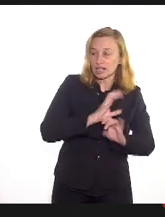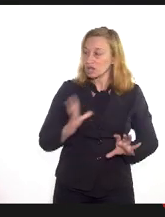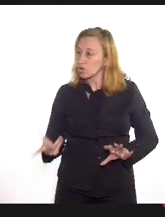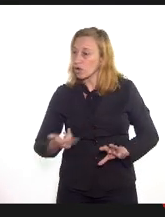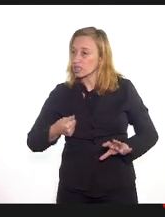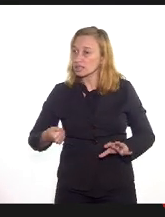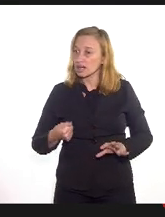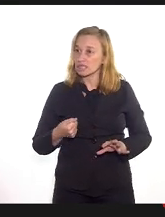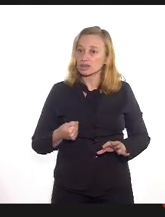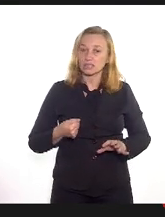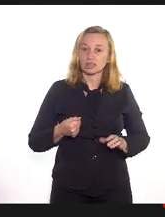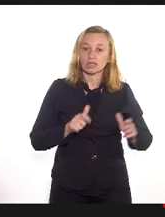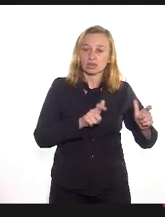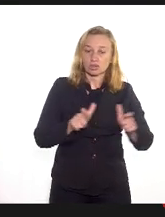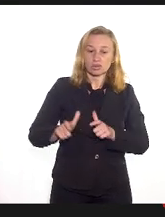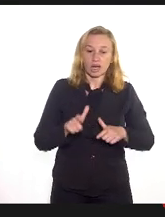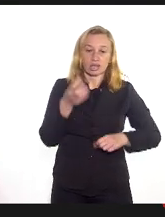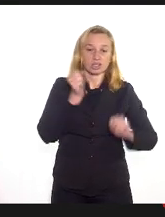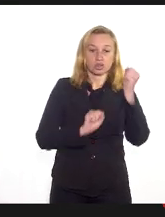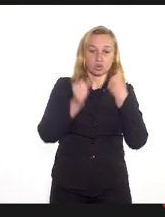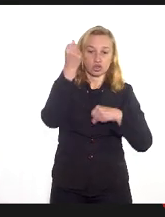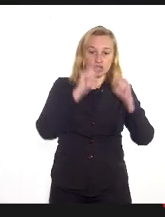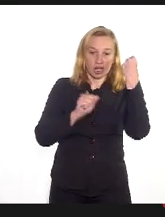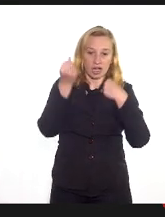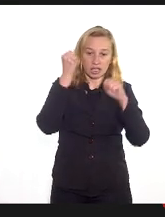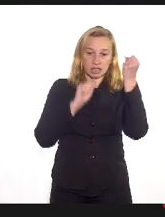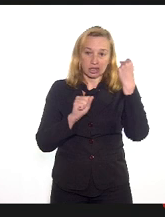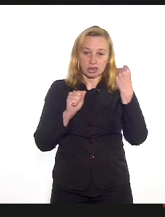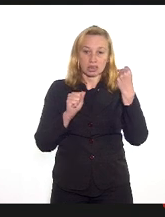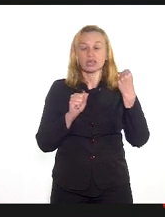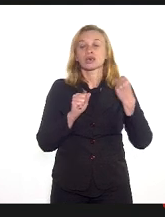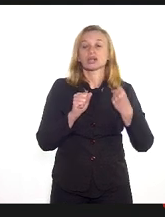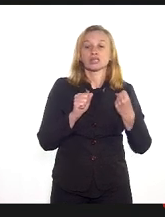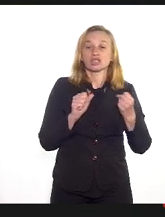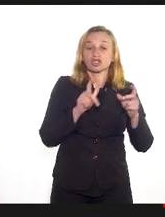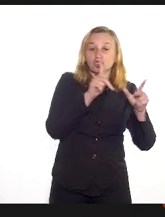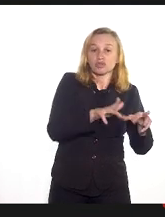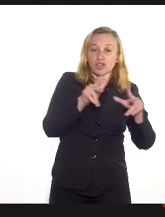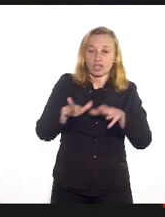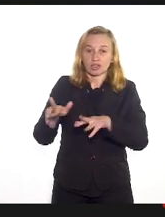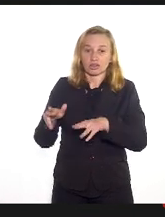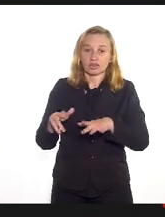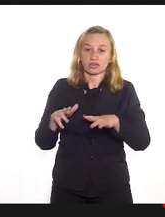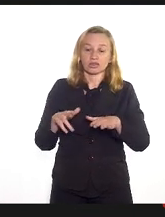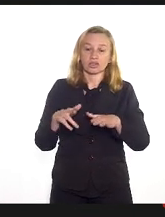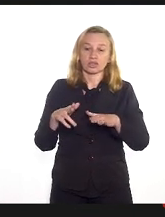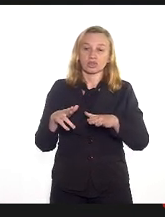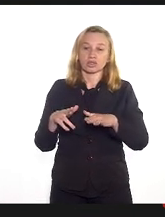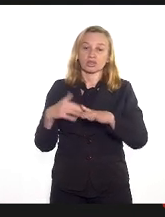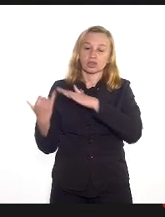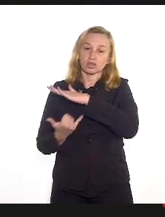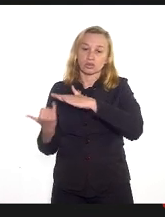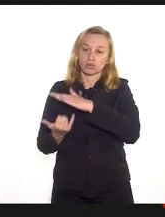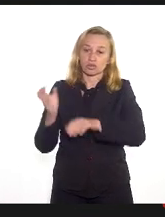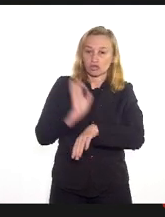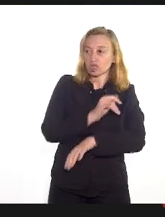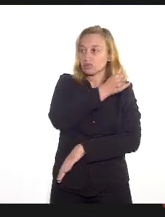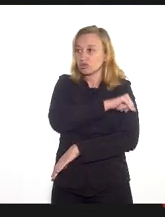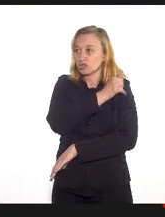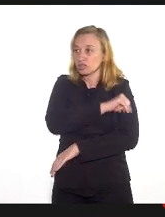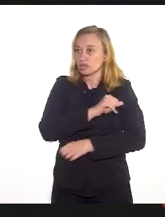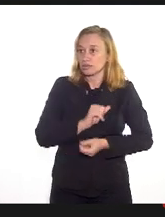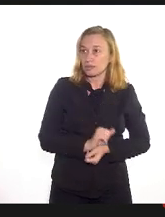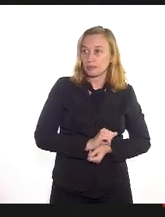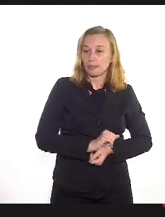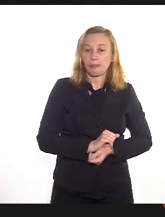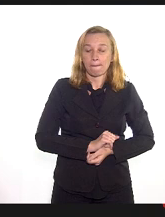qualidade nesses polos industriais e nas diferentes indústrias que se formam ao longo do estado do Rio de Janeiro.